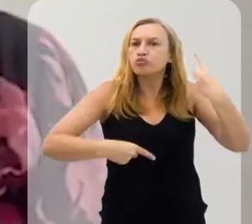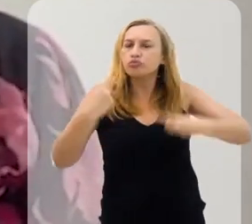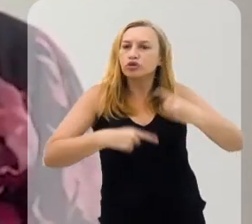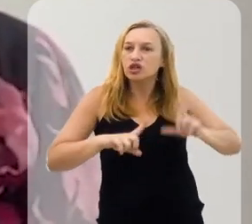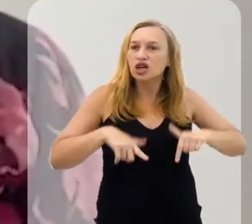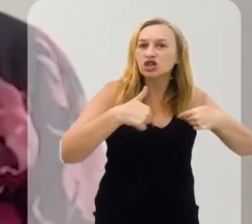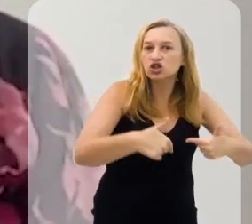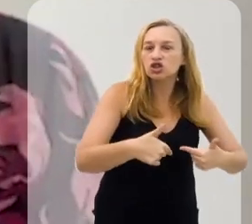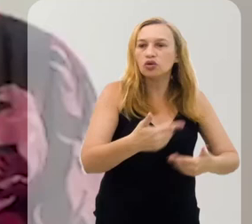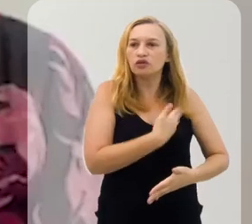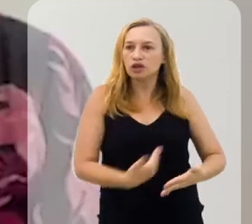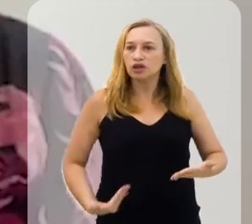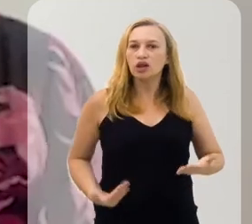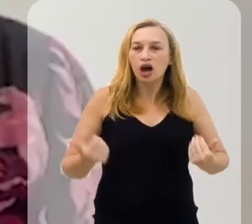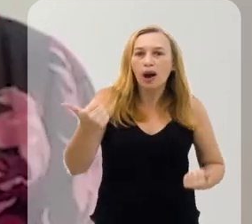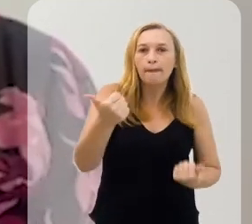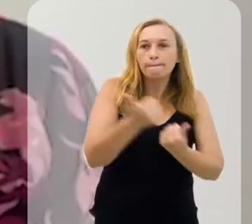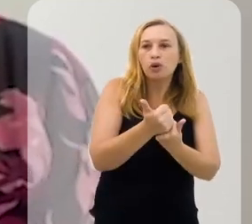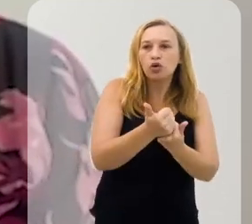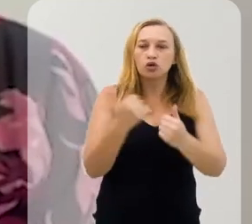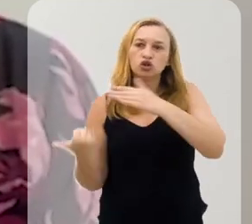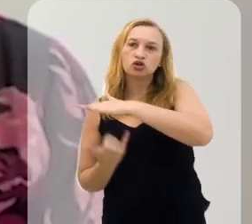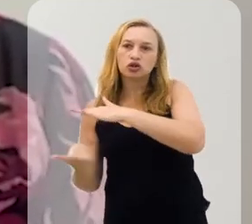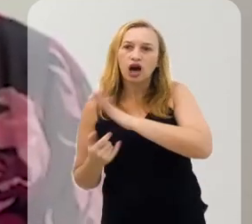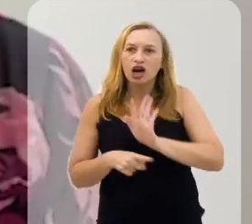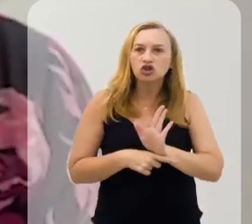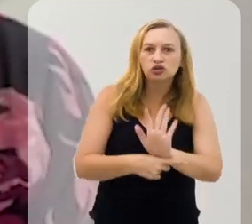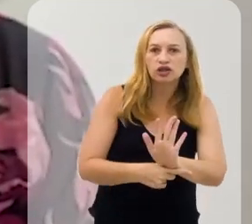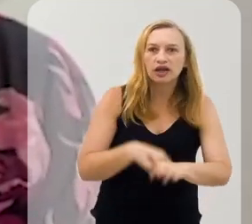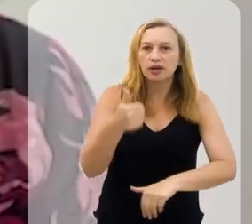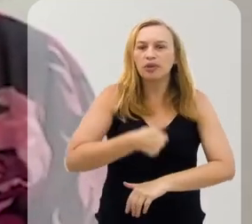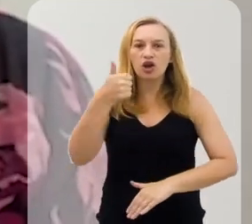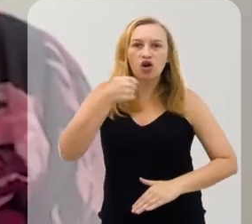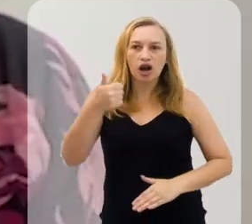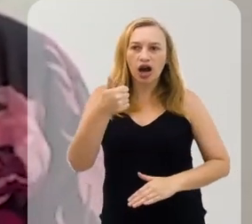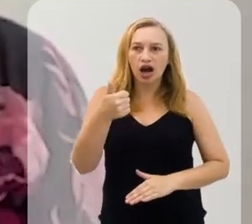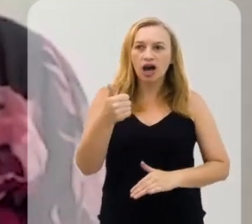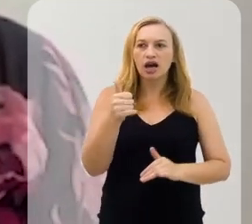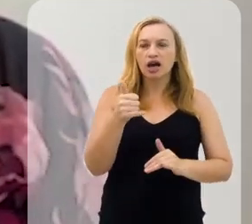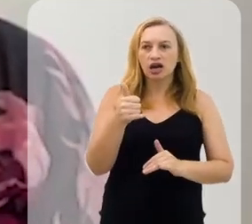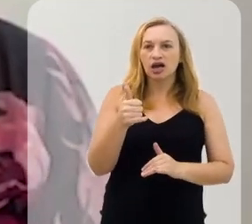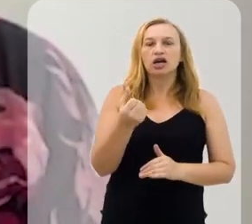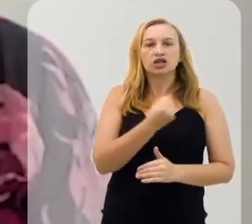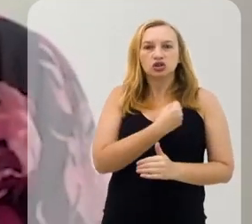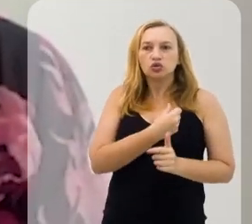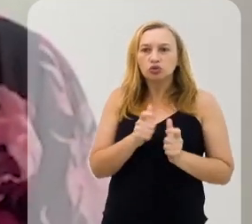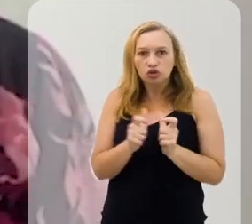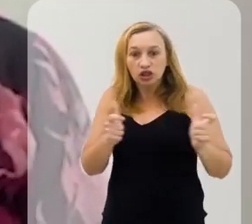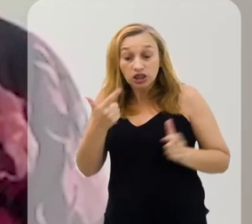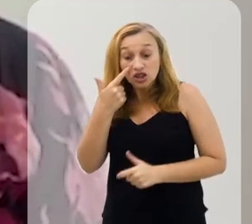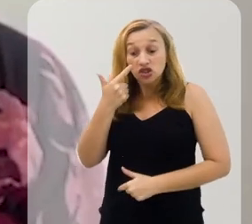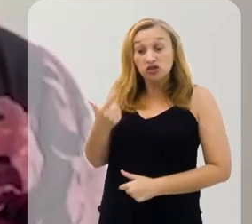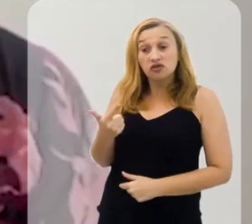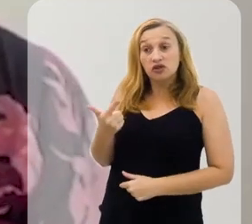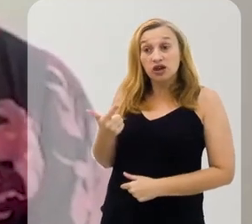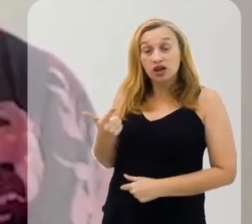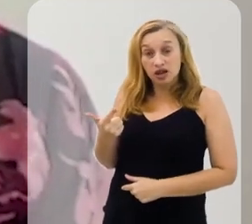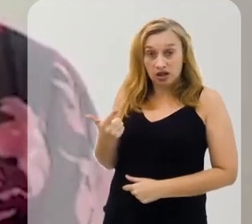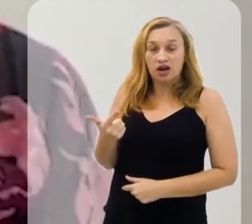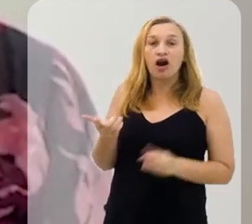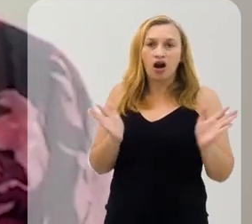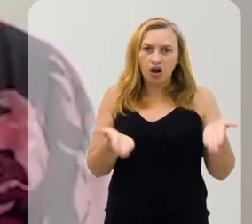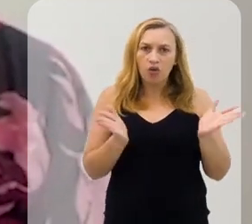ações governamentais e de instituições de apoio ajudaram a aumentar esse número, a gerar esse aumento que a